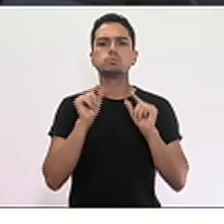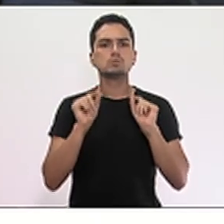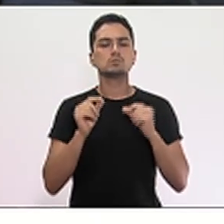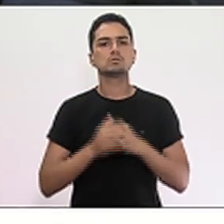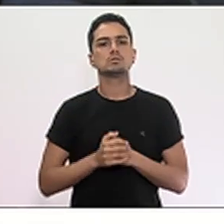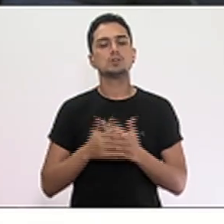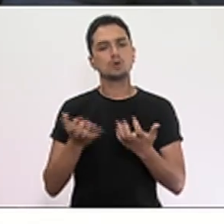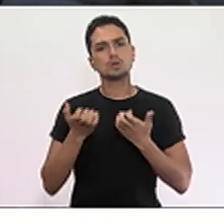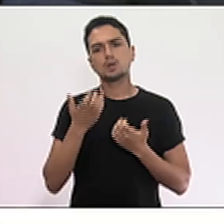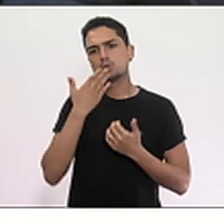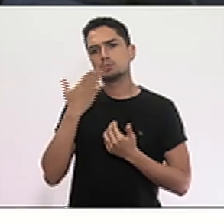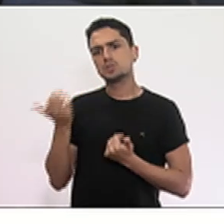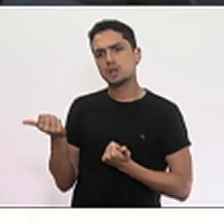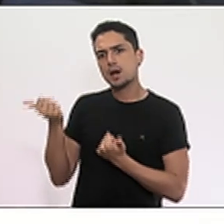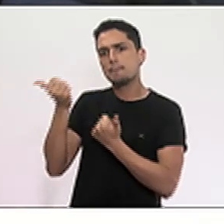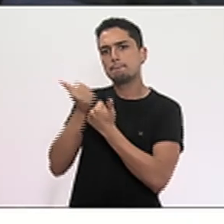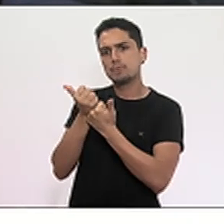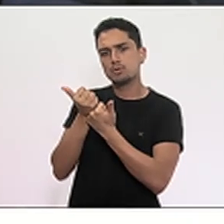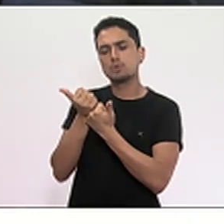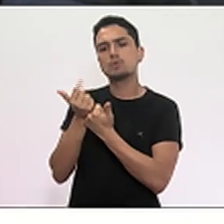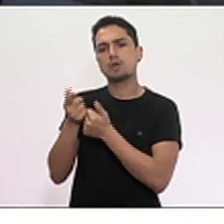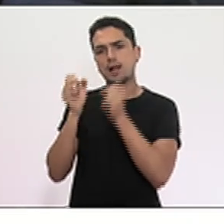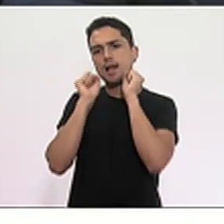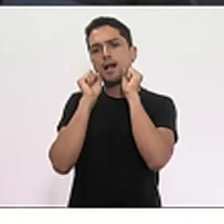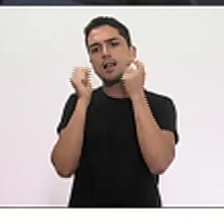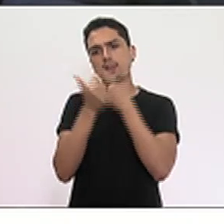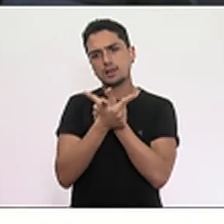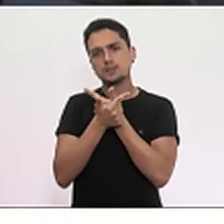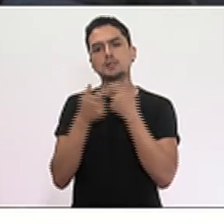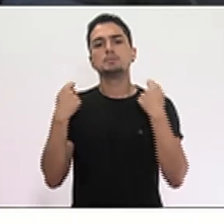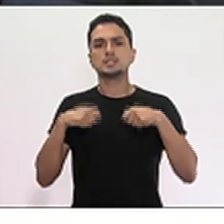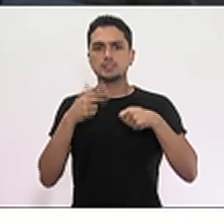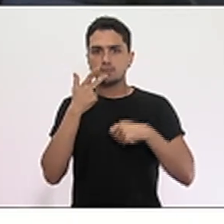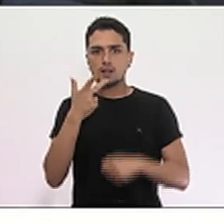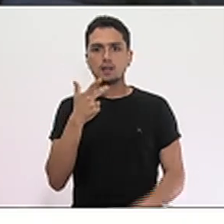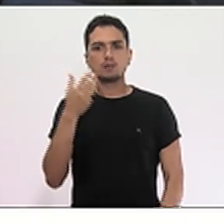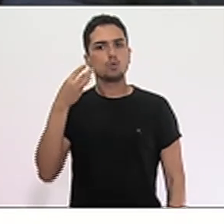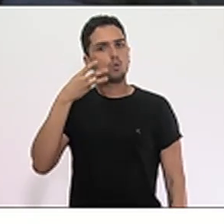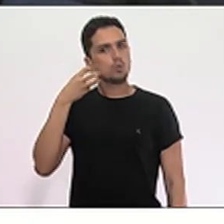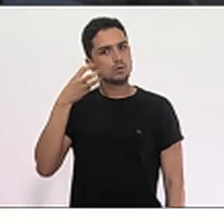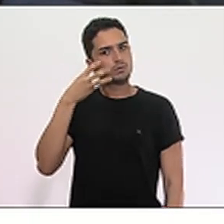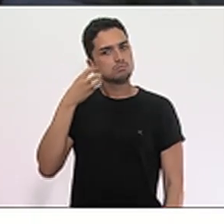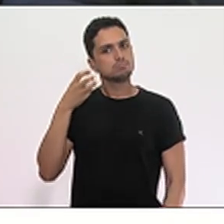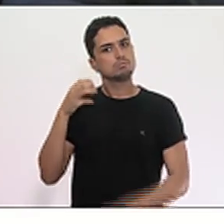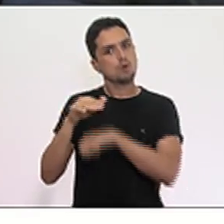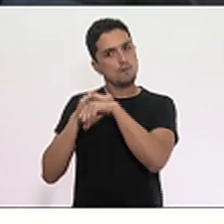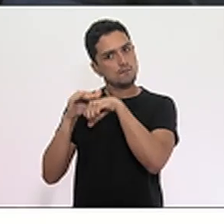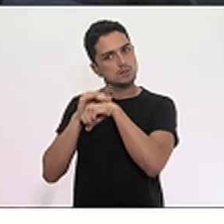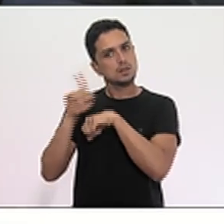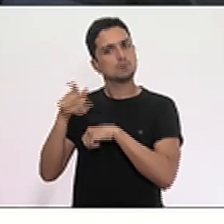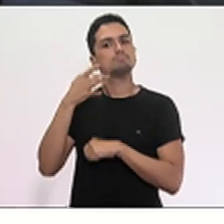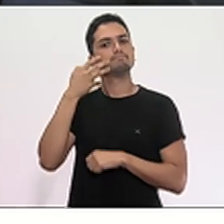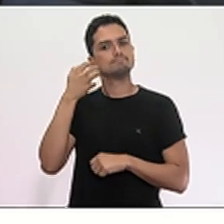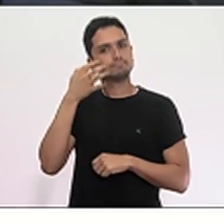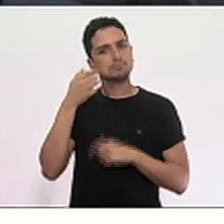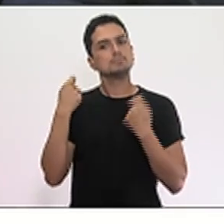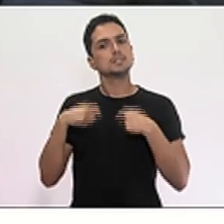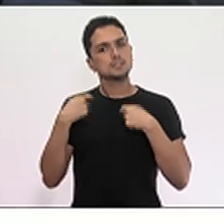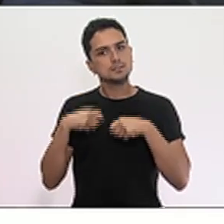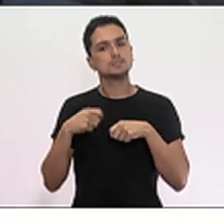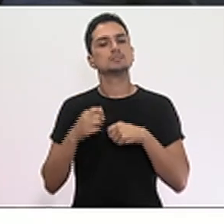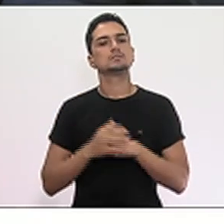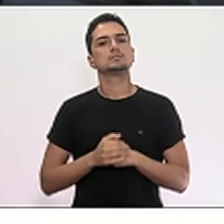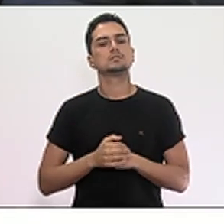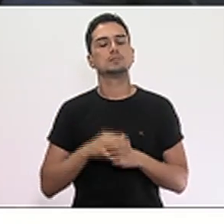apoio à Alerj. Nós precisamos falar com o nosso governador. Nós precisamos falar com o nosso governador, que